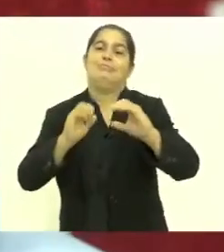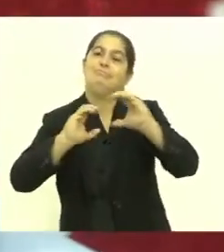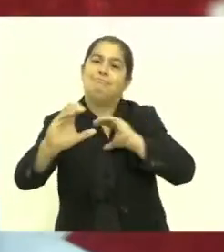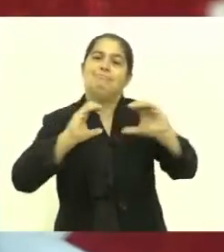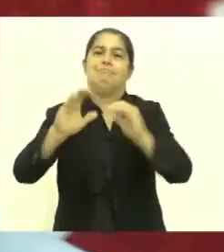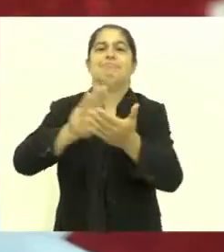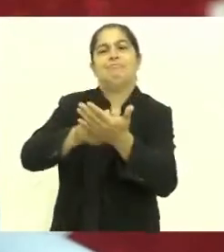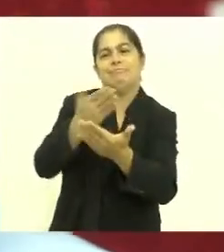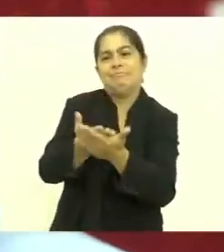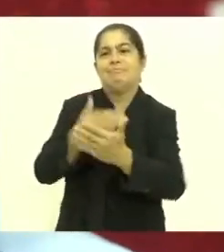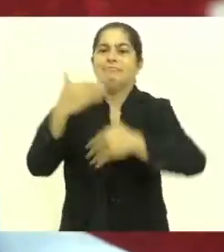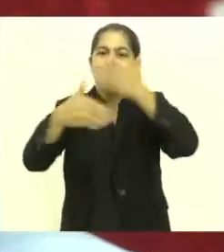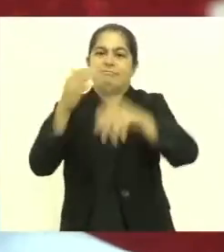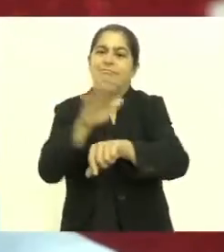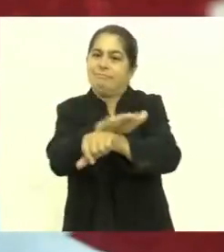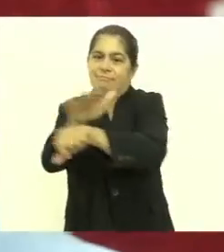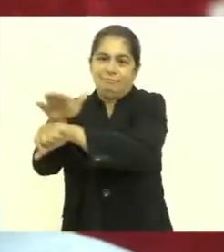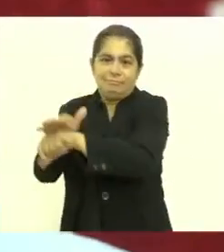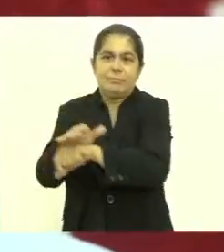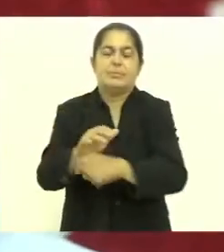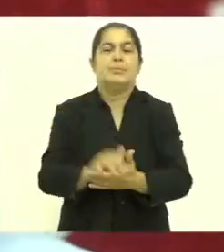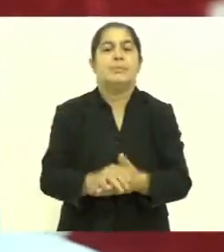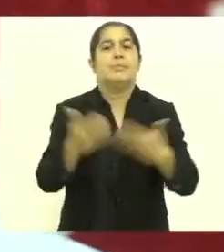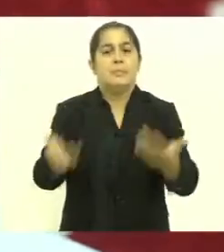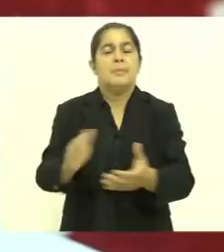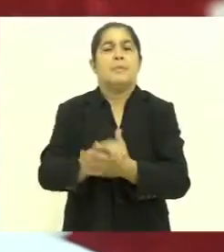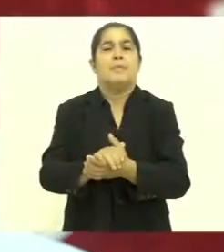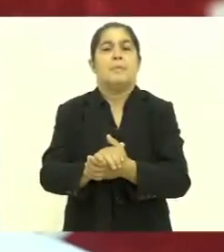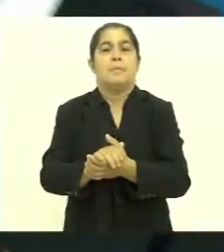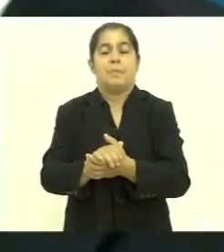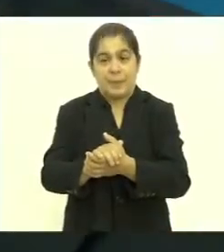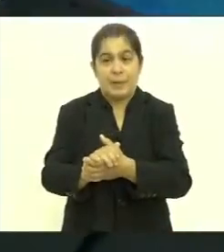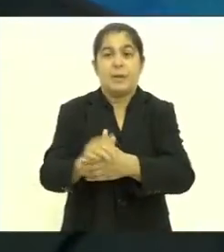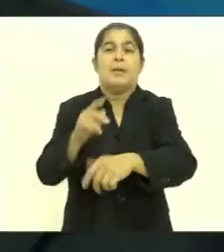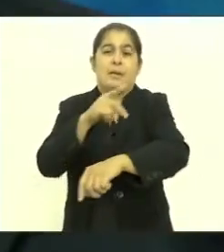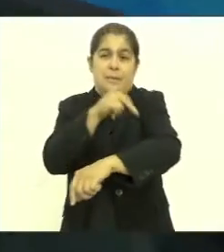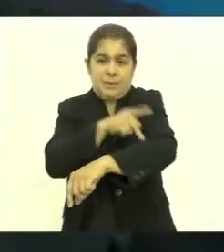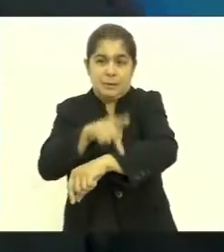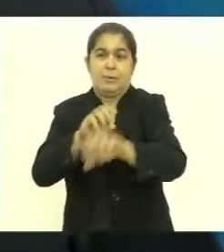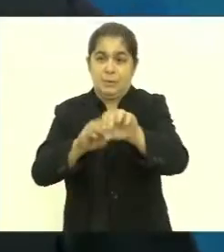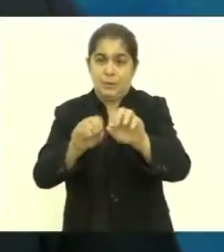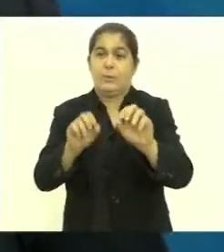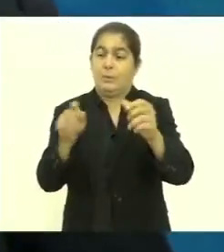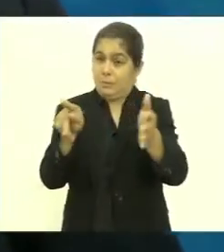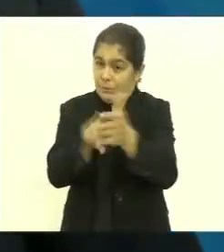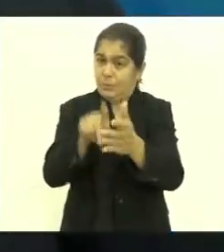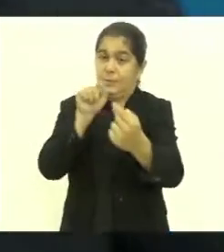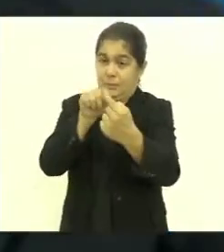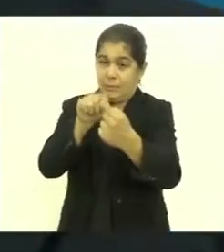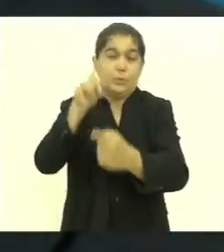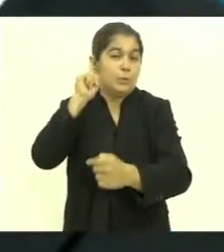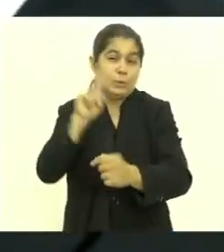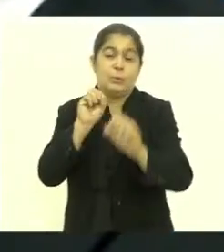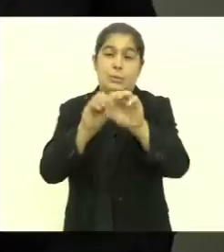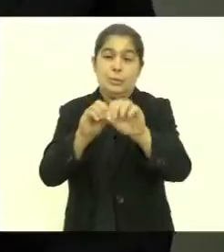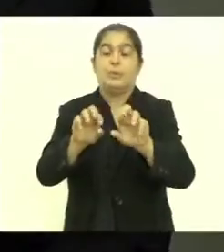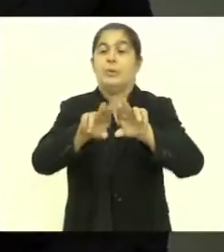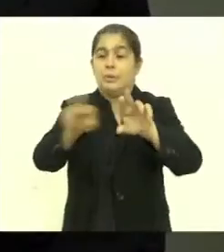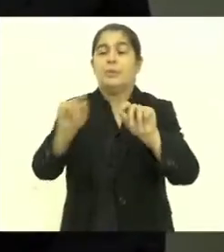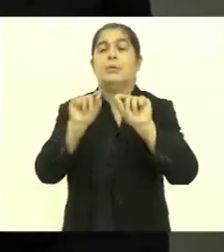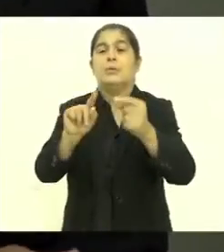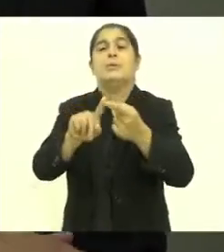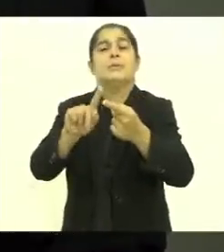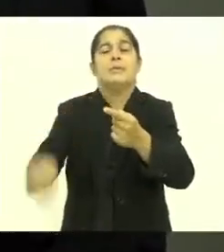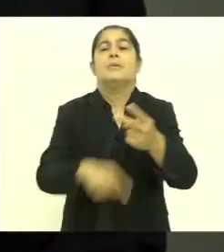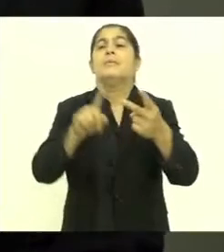oportunidade, eu vou poder me comunicar com aquelas pessoas. Além do atendimento pedagógico especializado, direcionado para o usuário